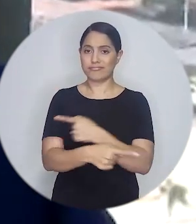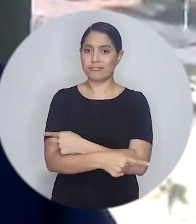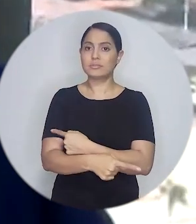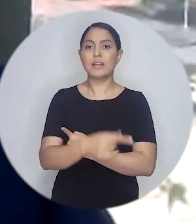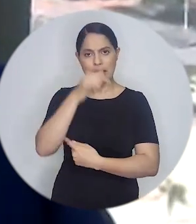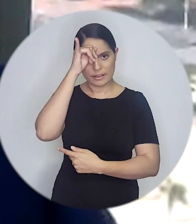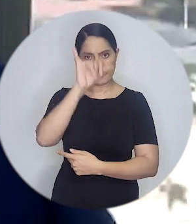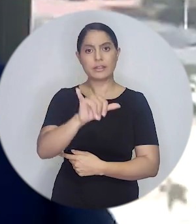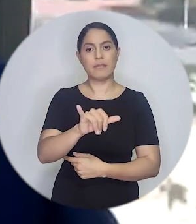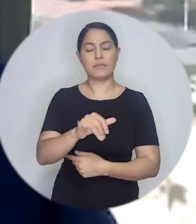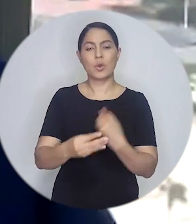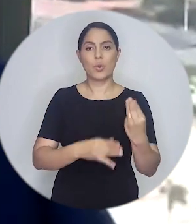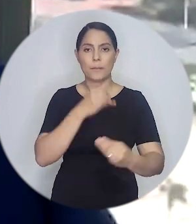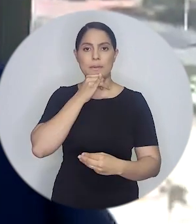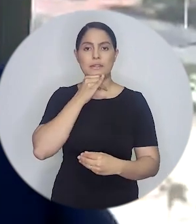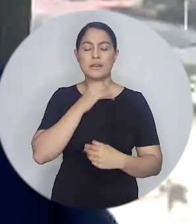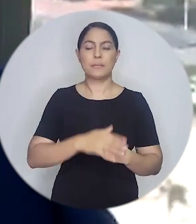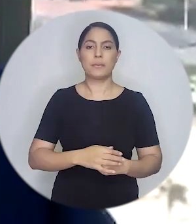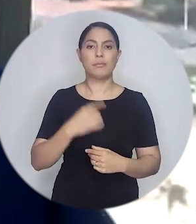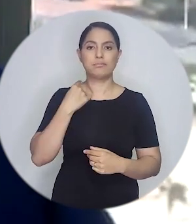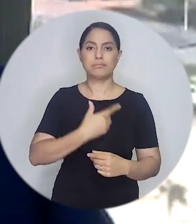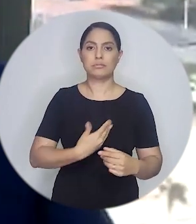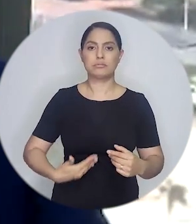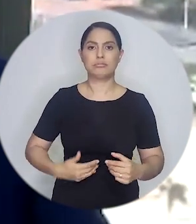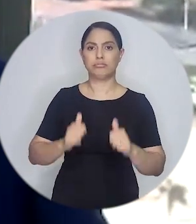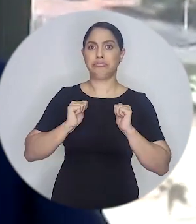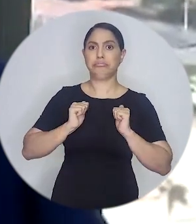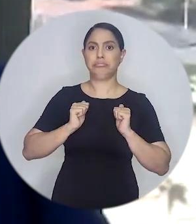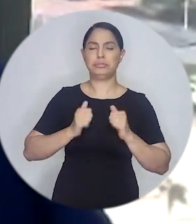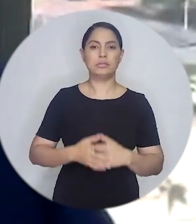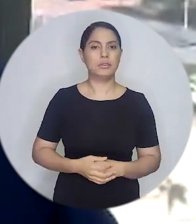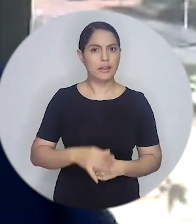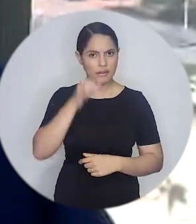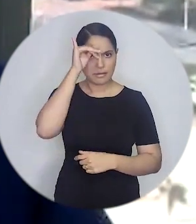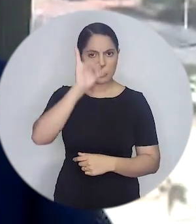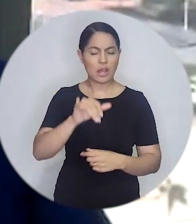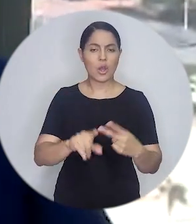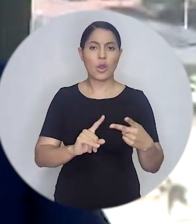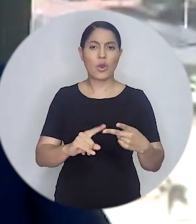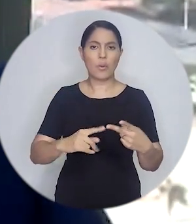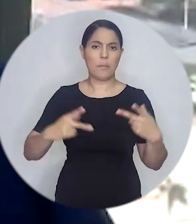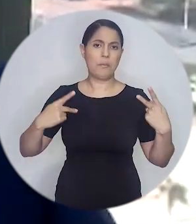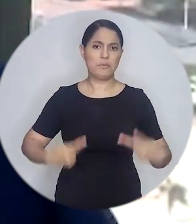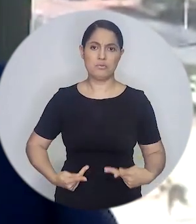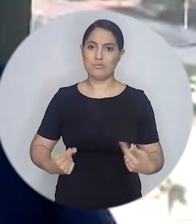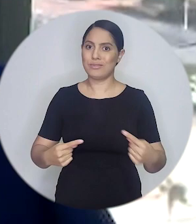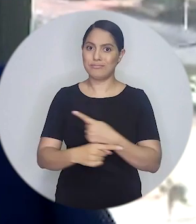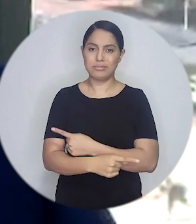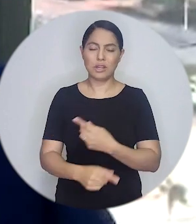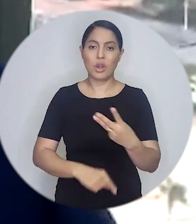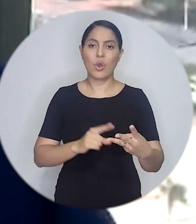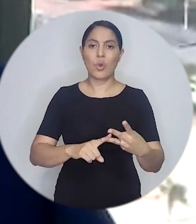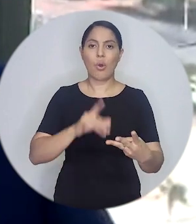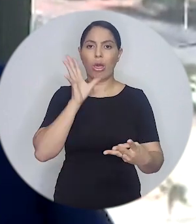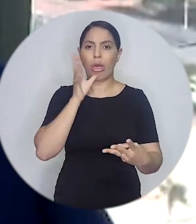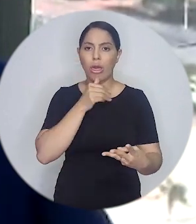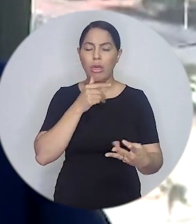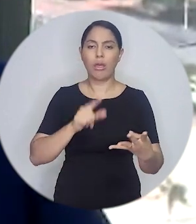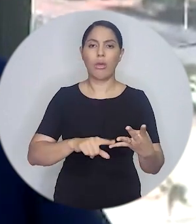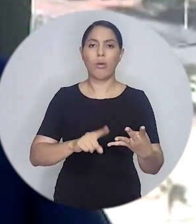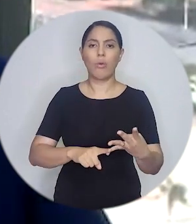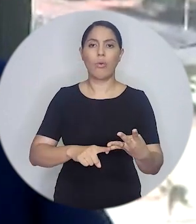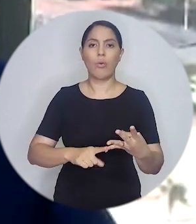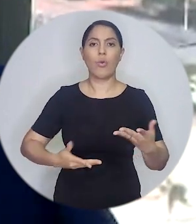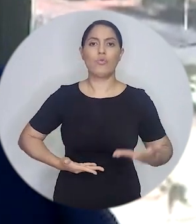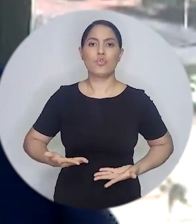indevidas ou inércia dos promotores, ou uma situação indevida, uma conduta não